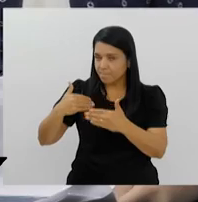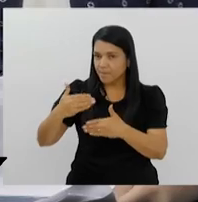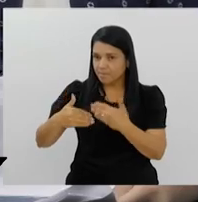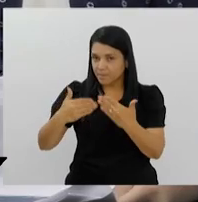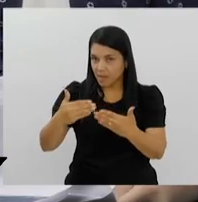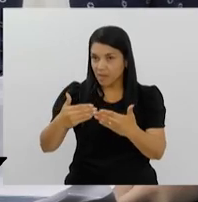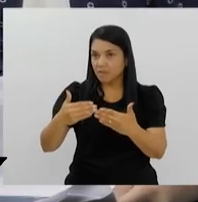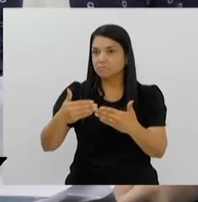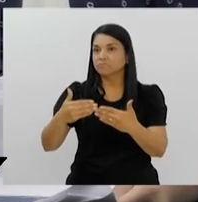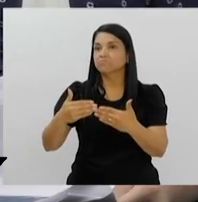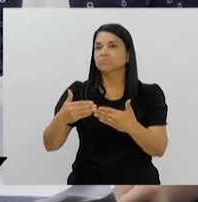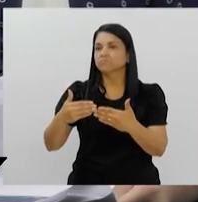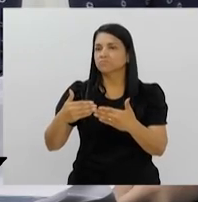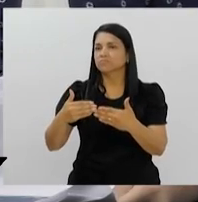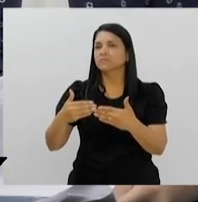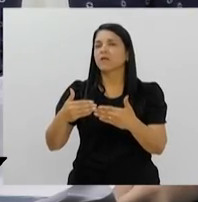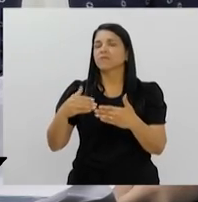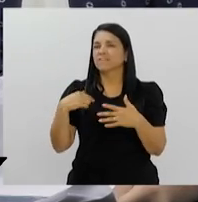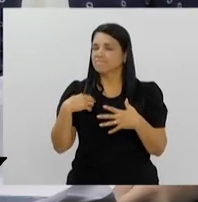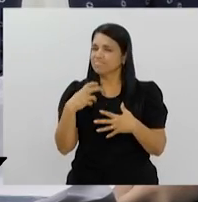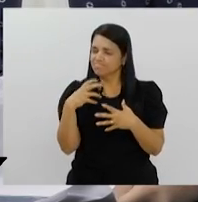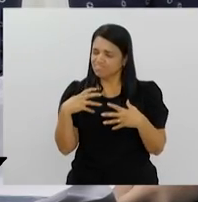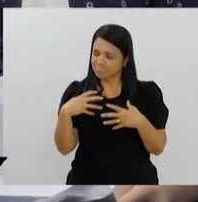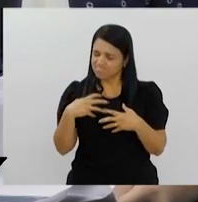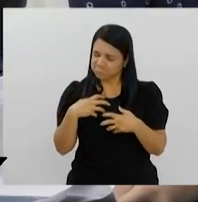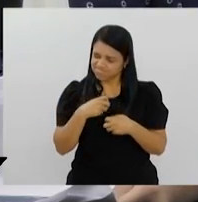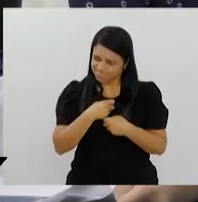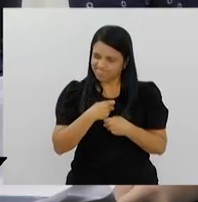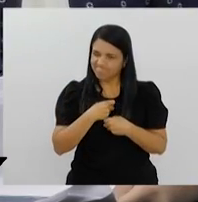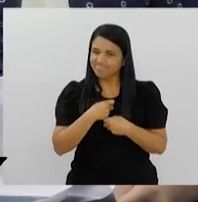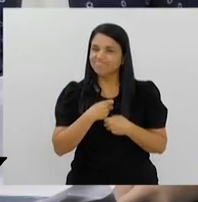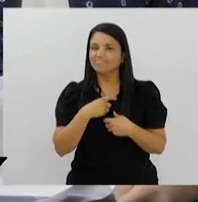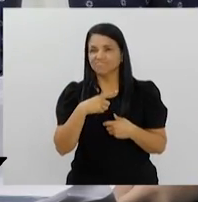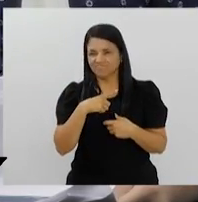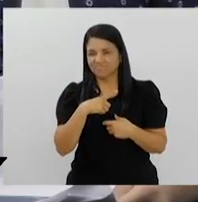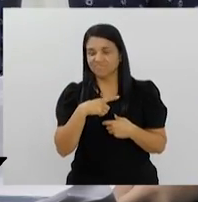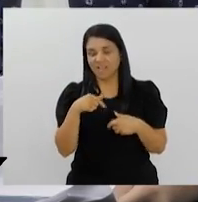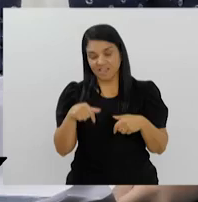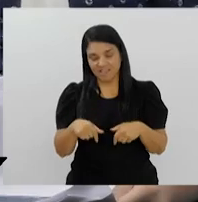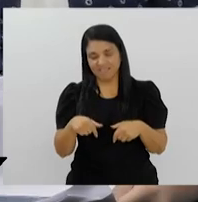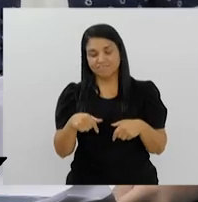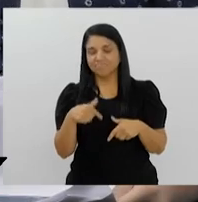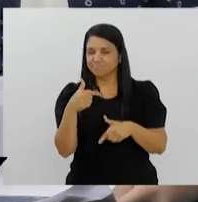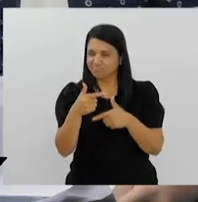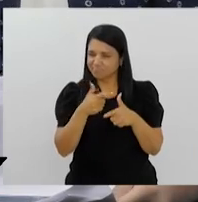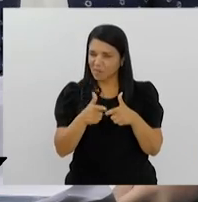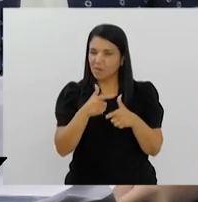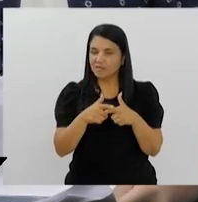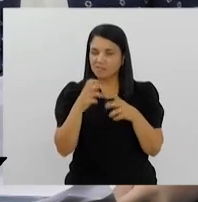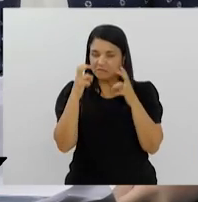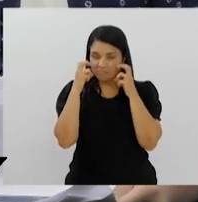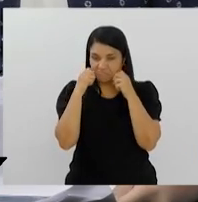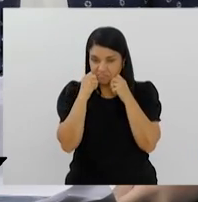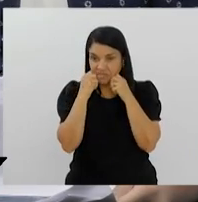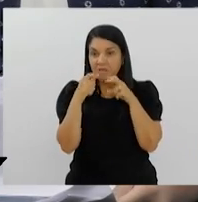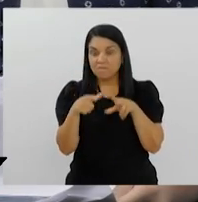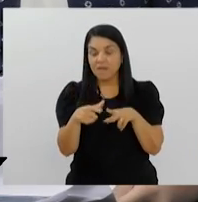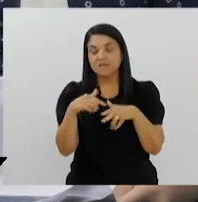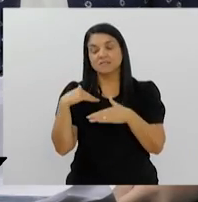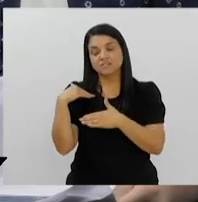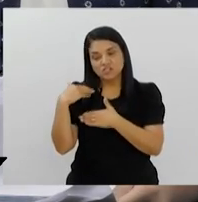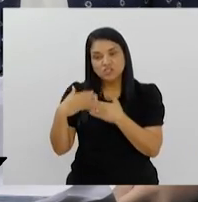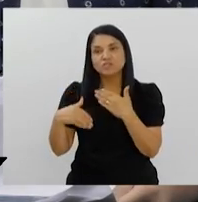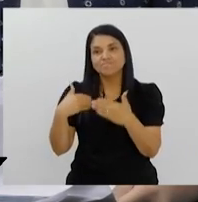evolução apesar de Claro nos frustrar muito essa situação aqui chega a ser constrangedora mas é evolução por qu porque a gente